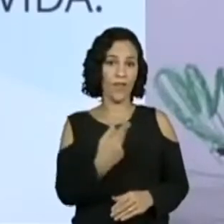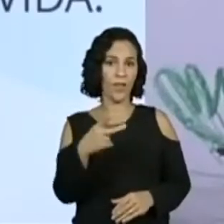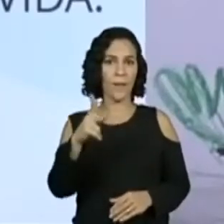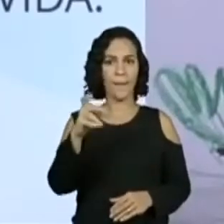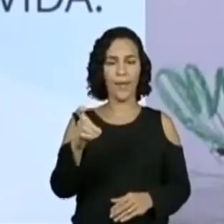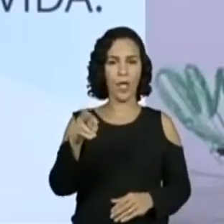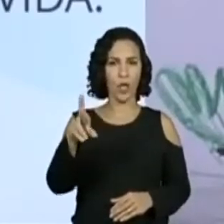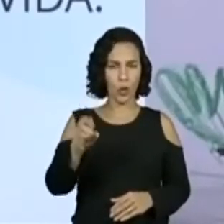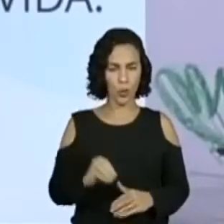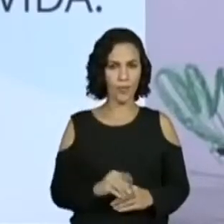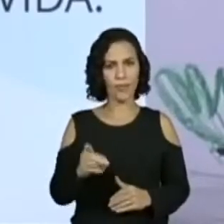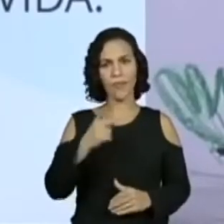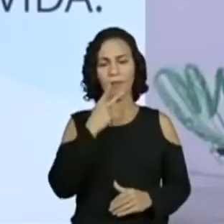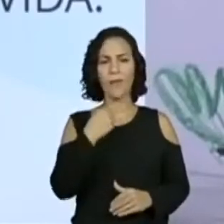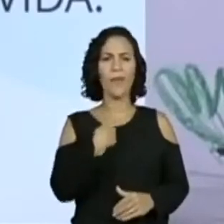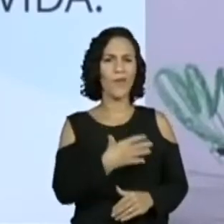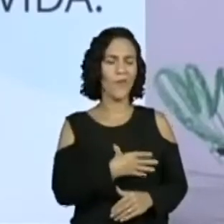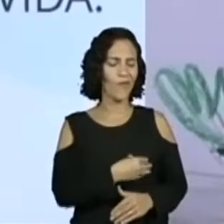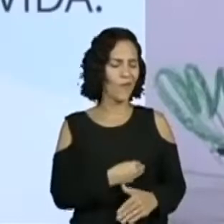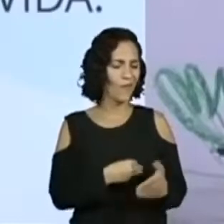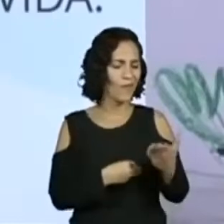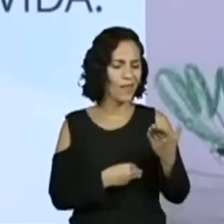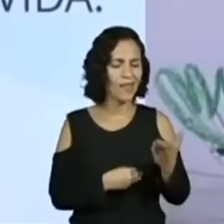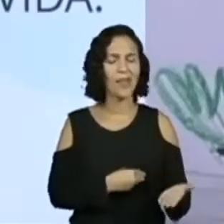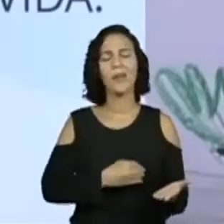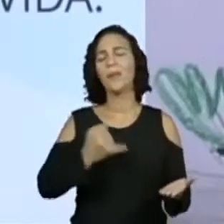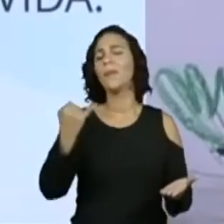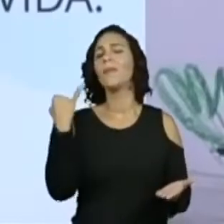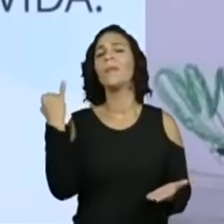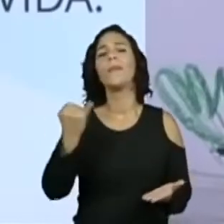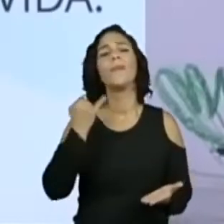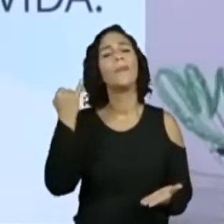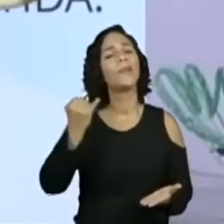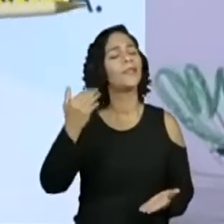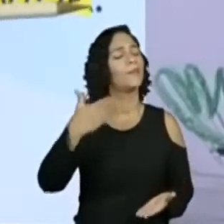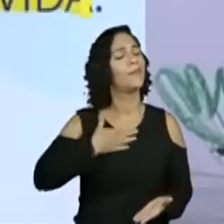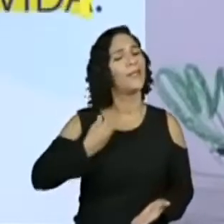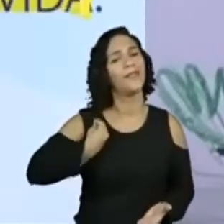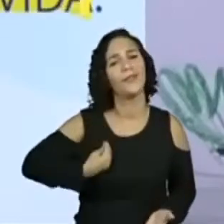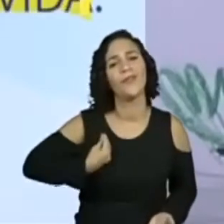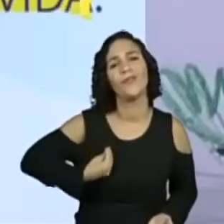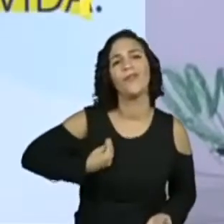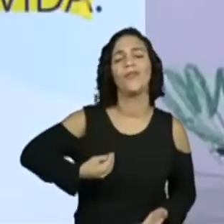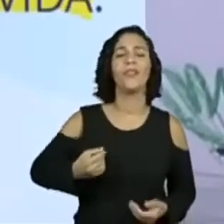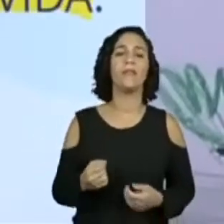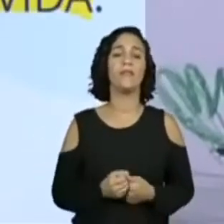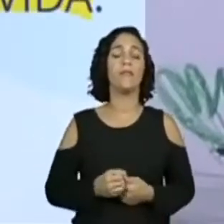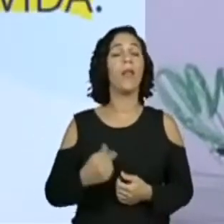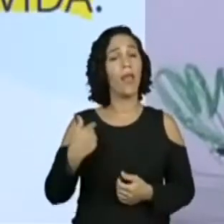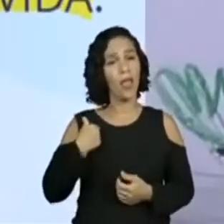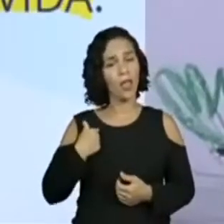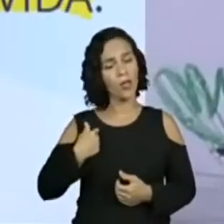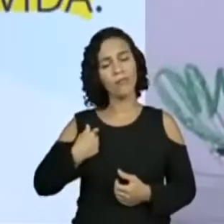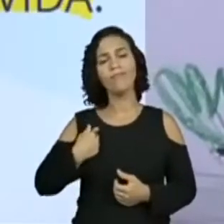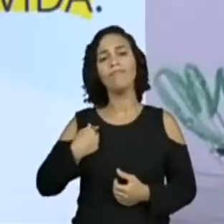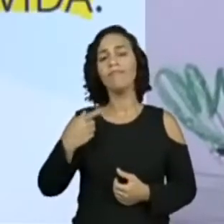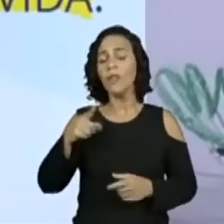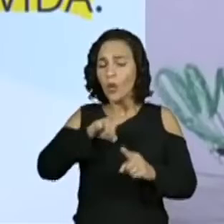Meu filho é uma das coisas mais importantes da minha vida. Eu vivo para